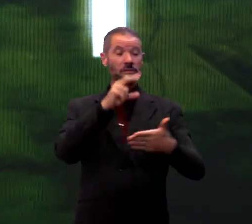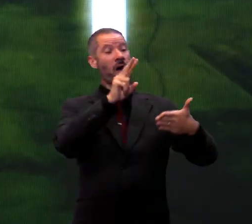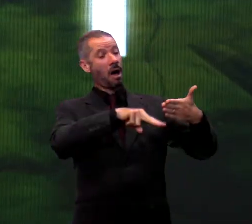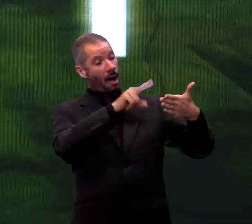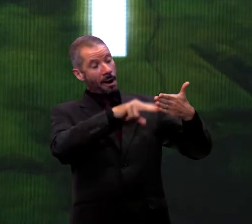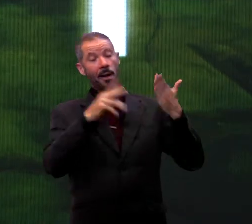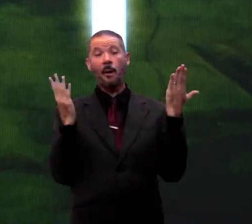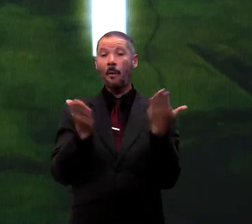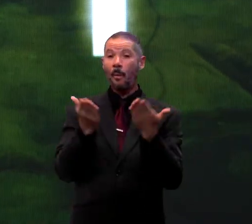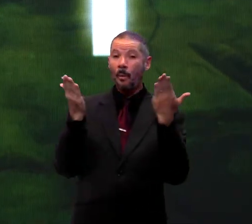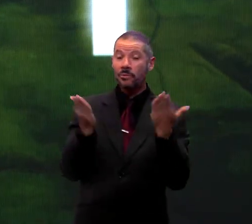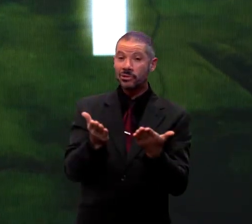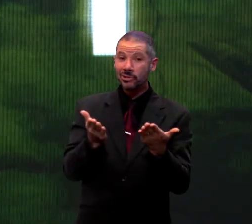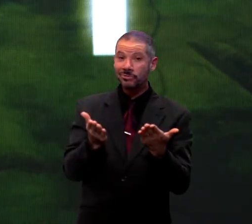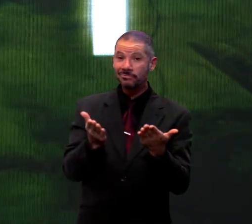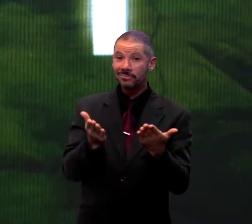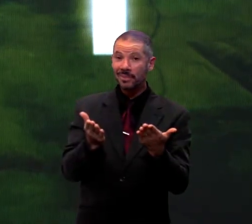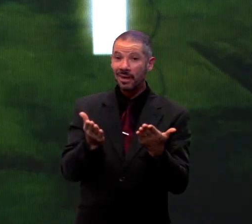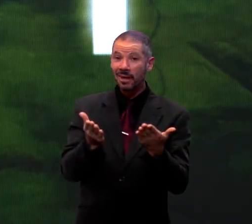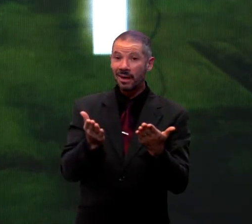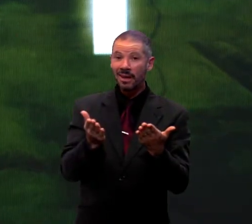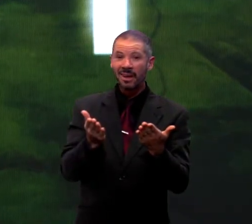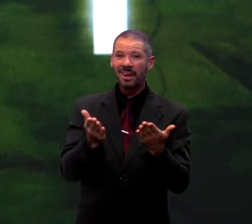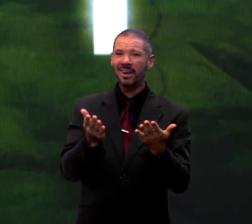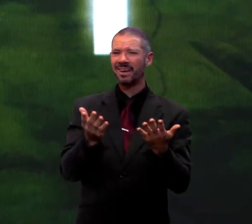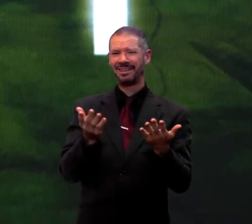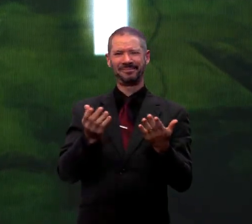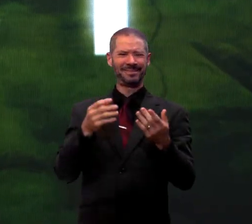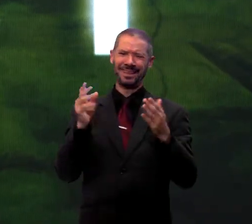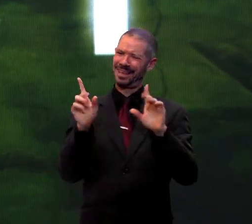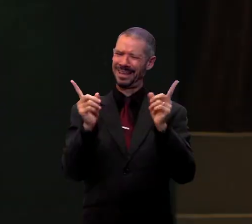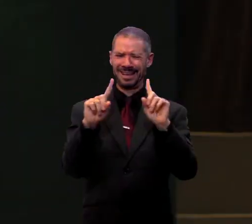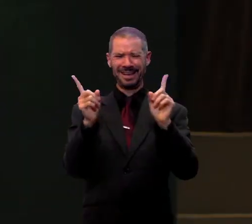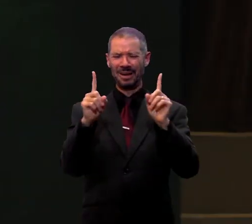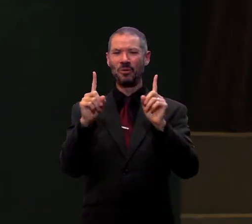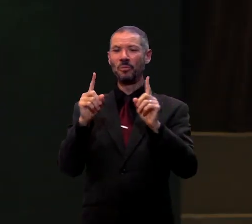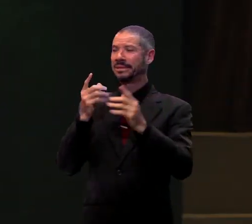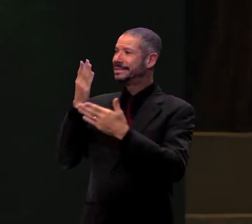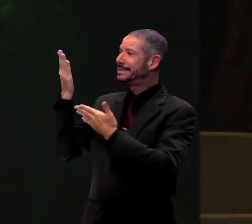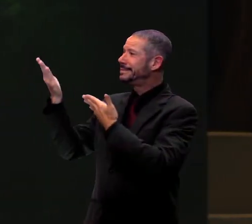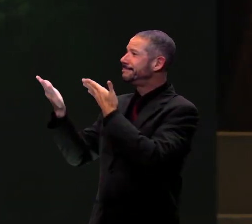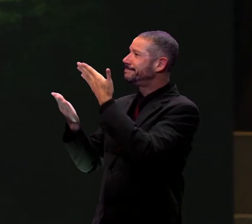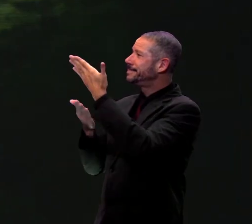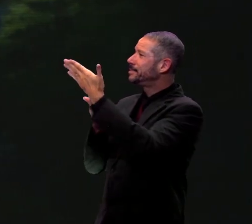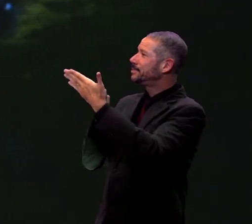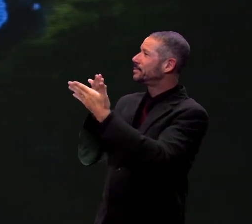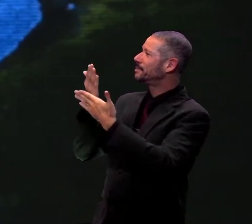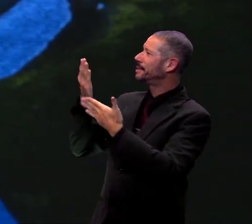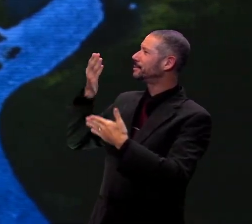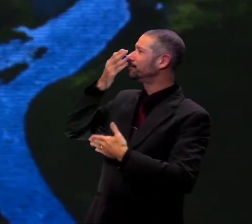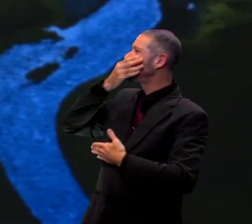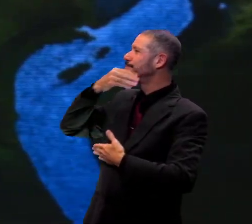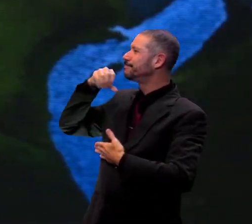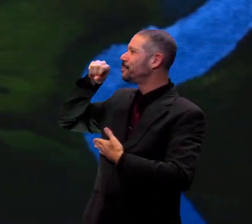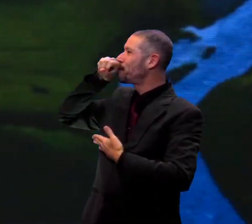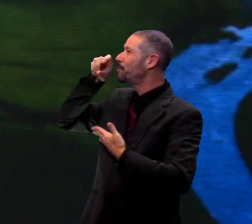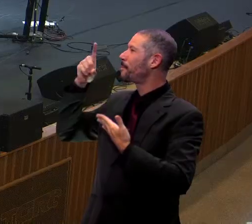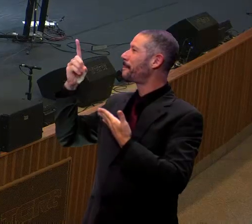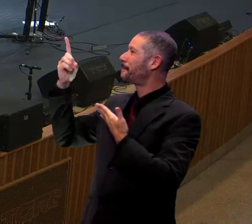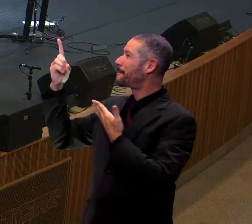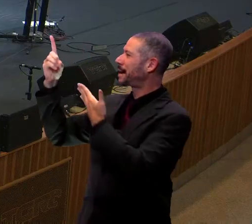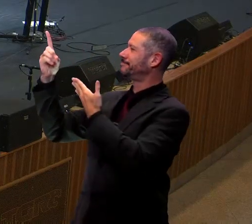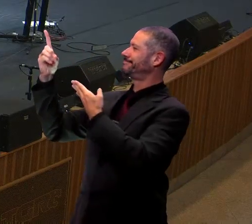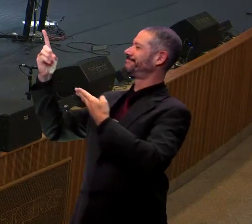hoje. Gente, é curtir o relacionamento com Deus que é teu Pai, que é